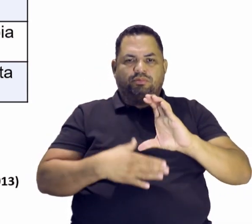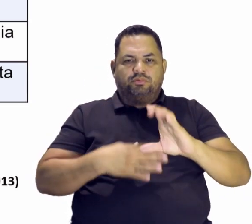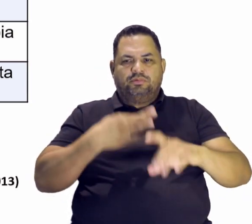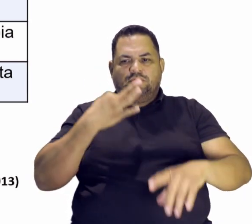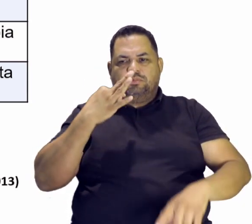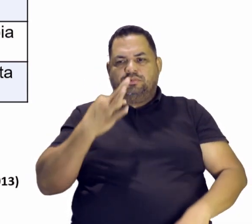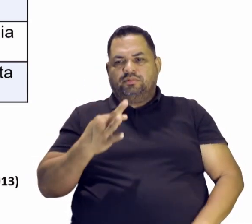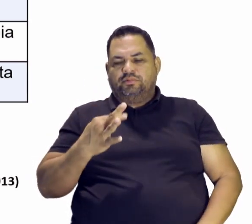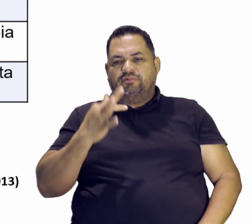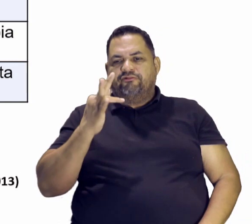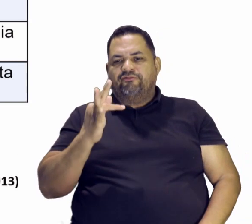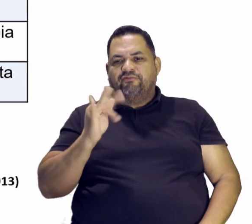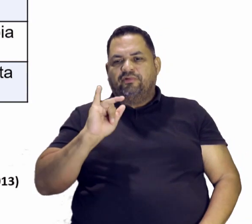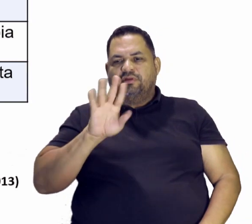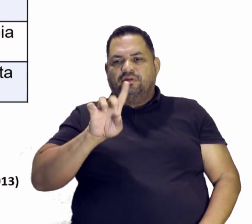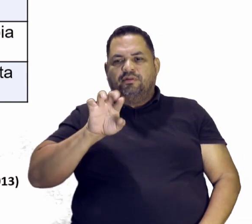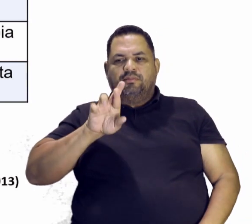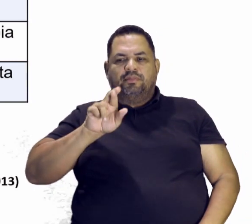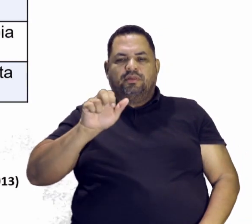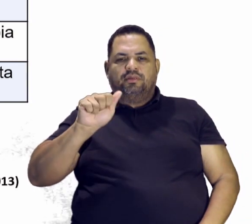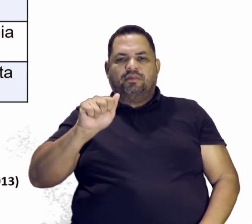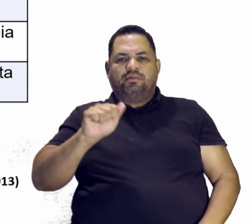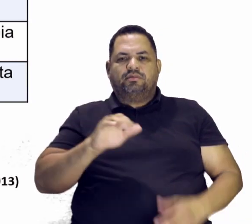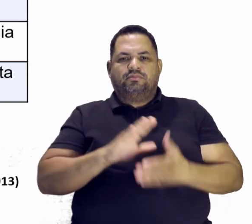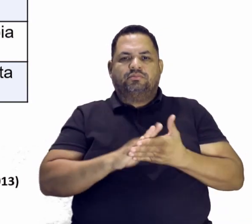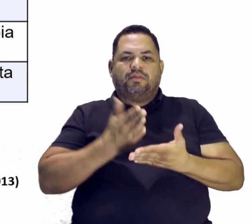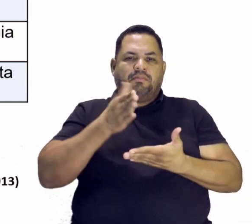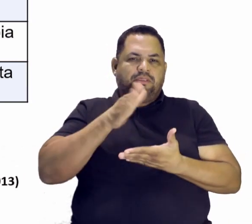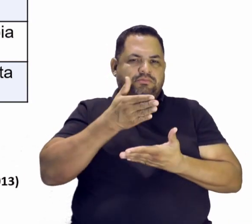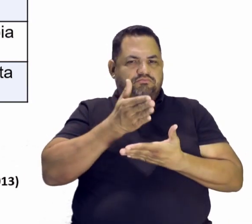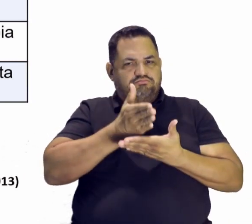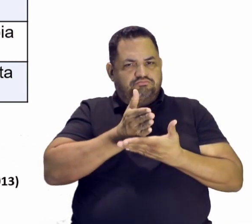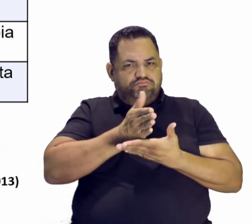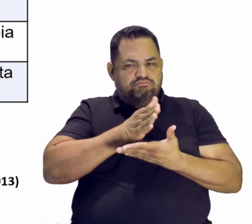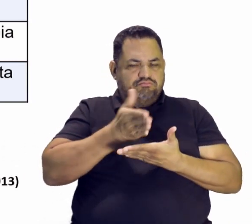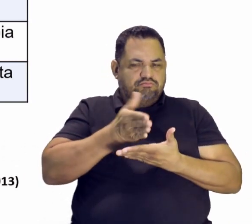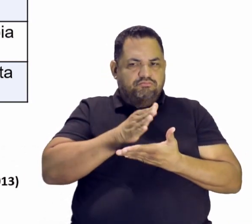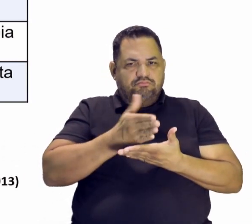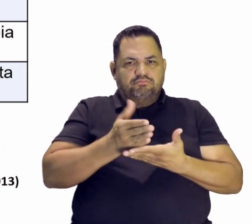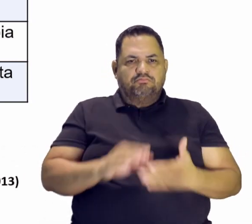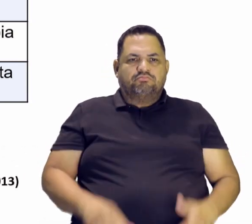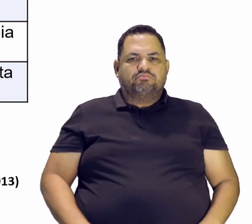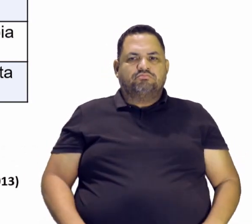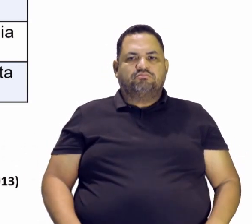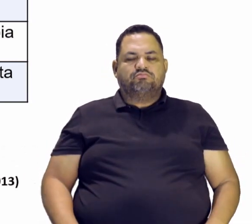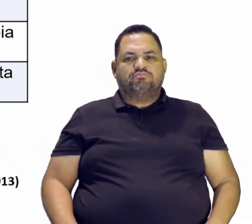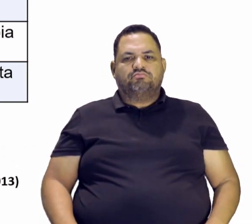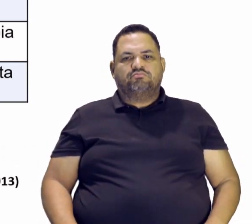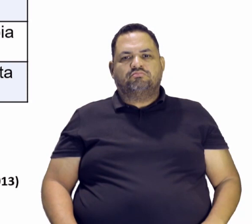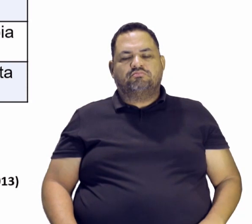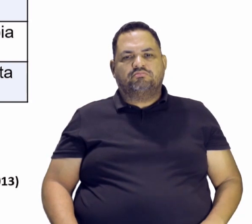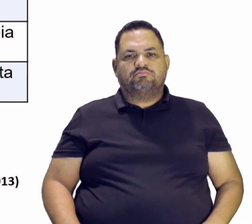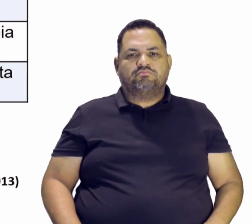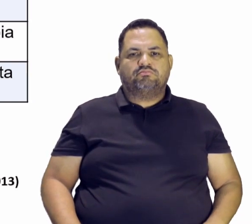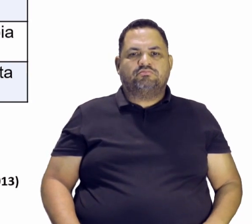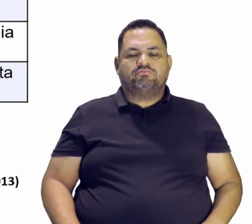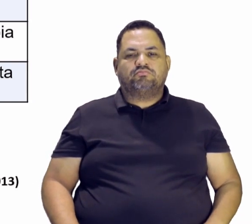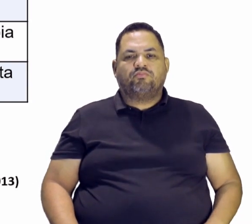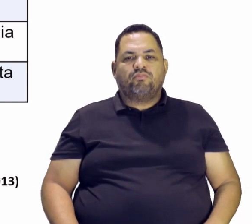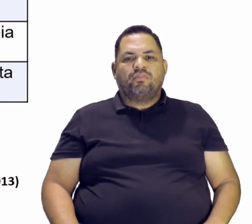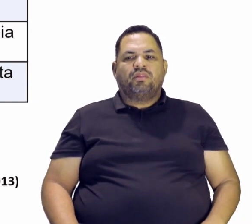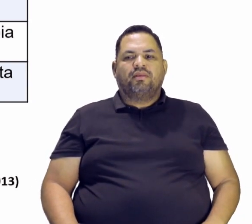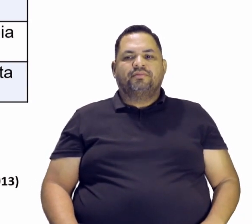vou ter um tempo de contração intermediário, tá? Então já aguento ali um pouco mais do que no